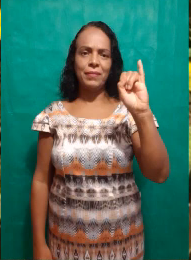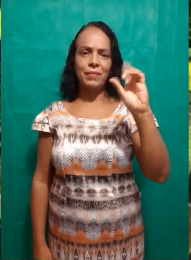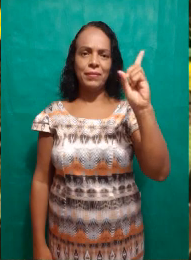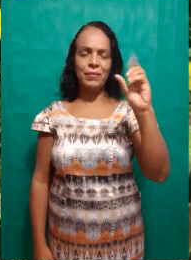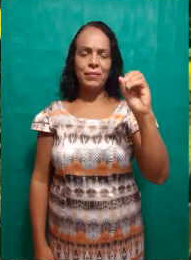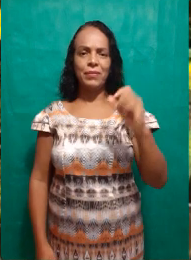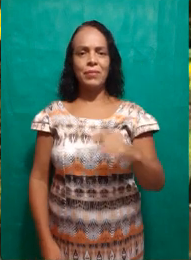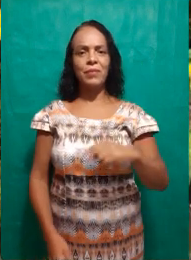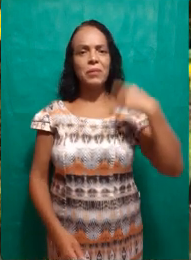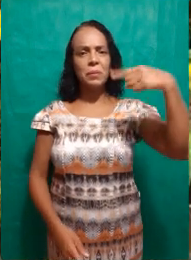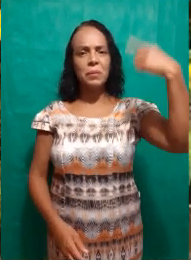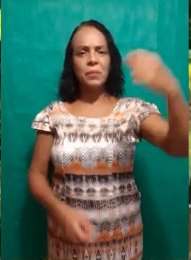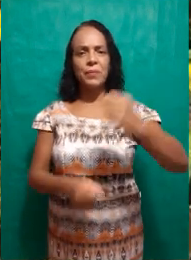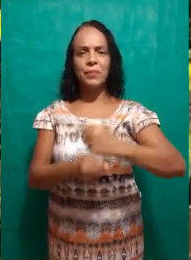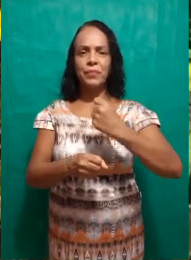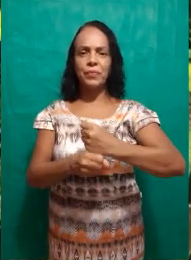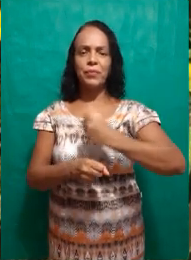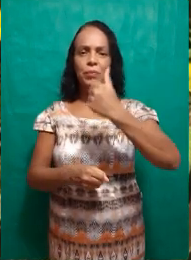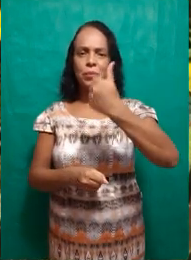ano de